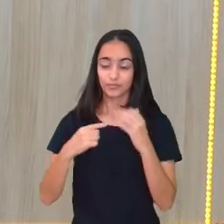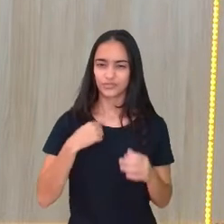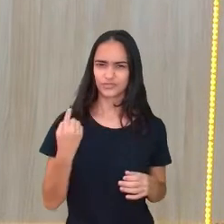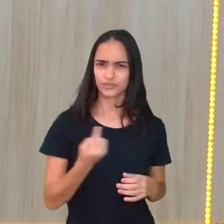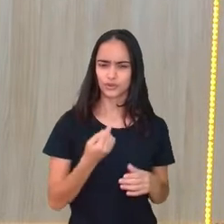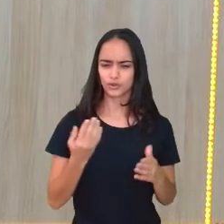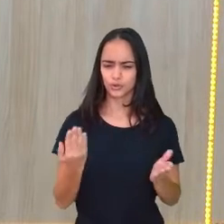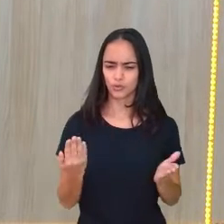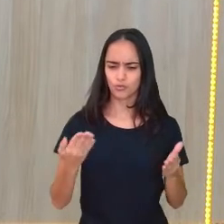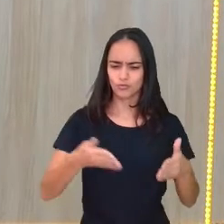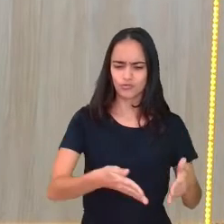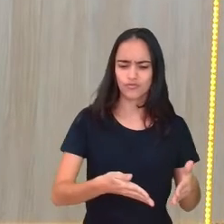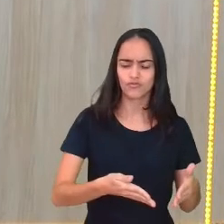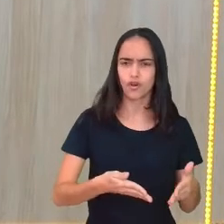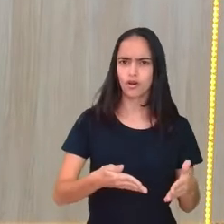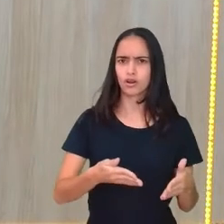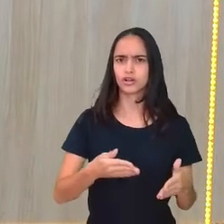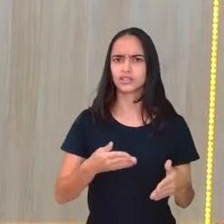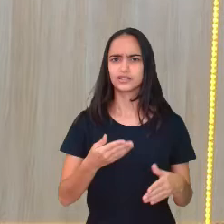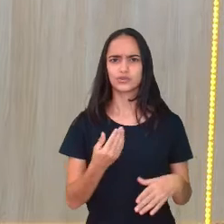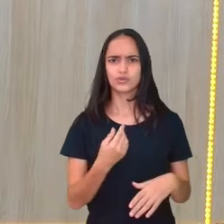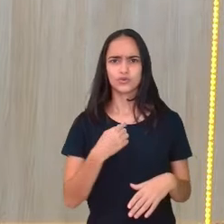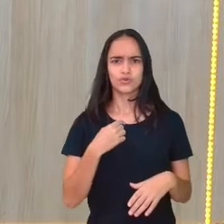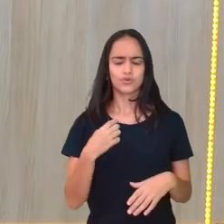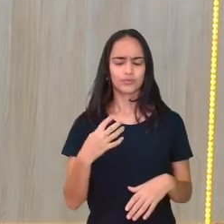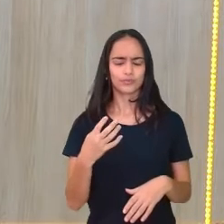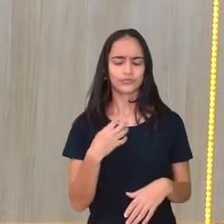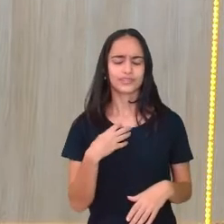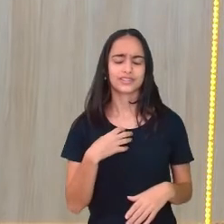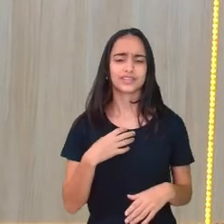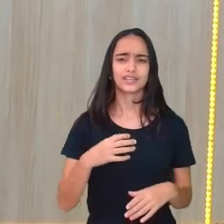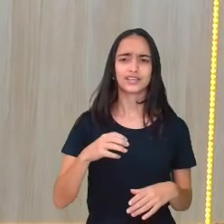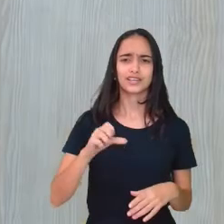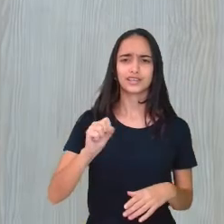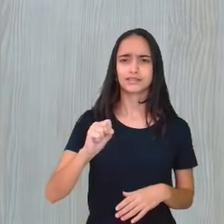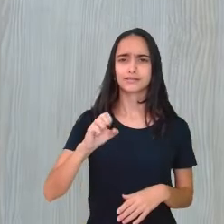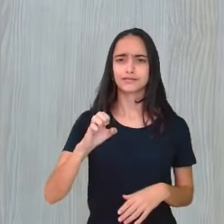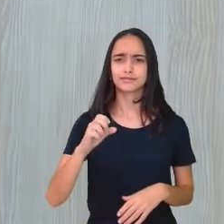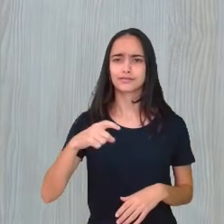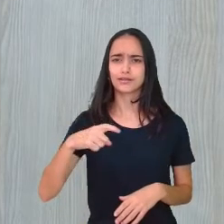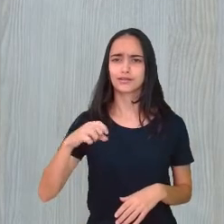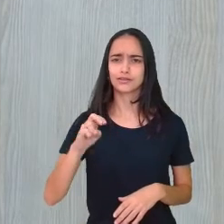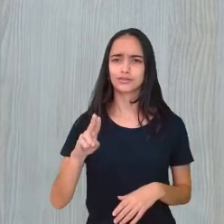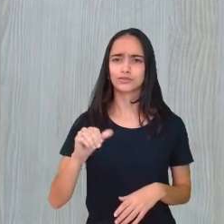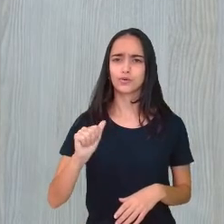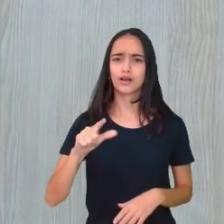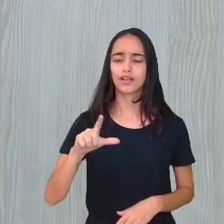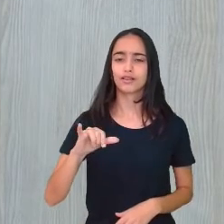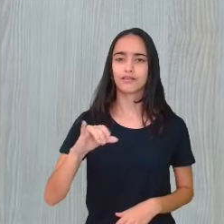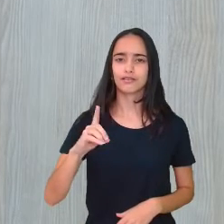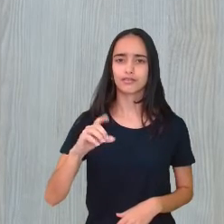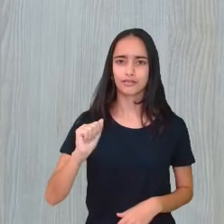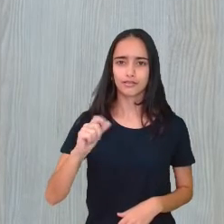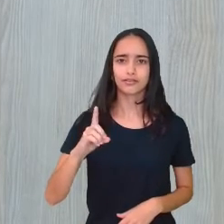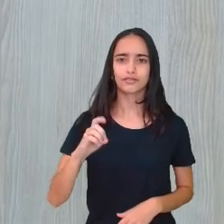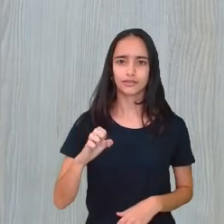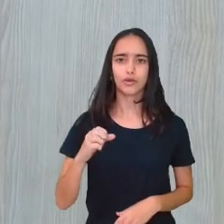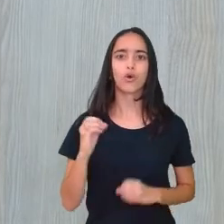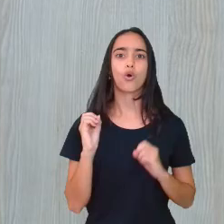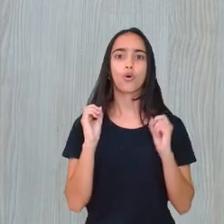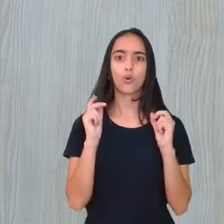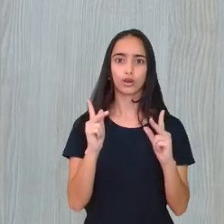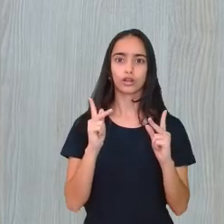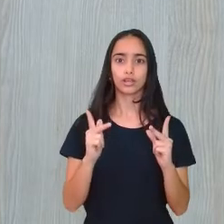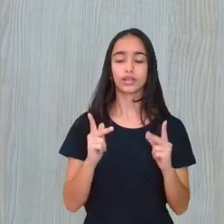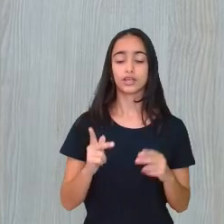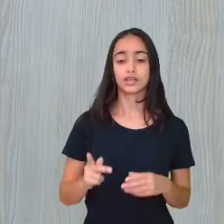gênero, nem de sexualidade. Estamos falando que são de duas algo, coisas diferentes. algo biológico, né? Isso. A questão do Exatamente. físico, do